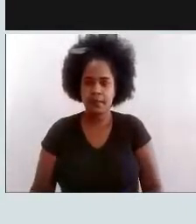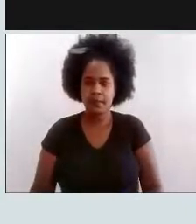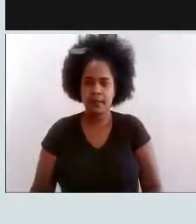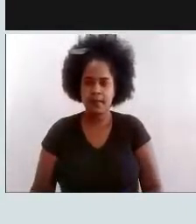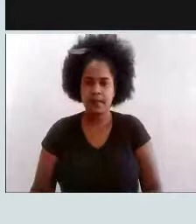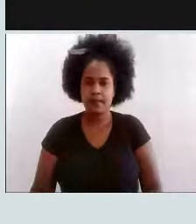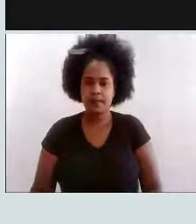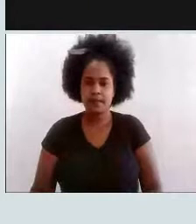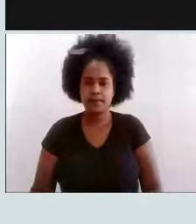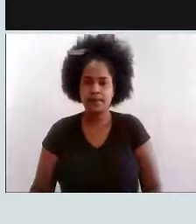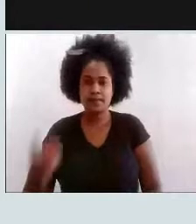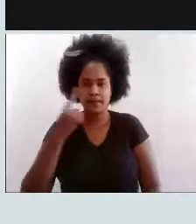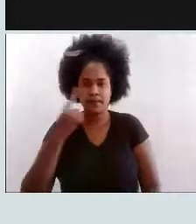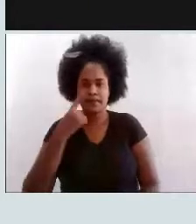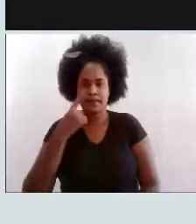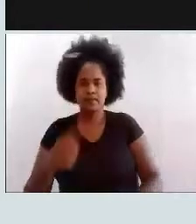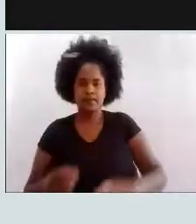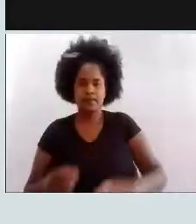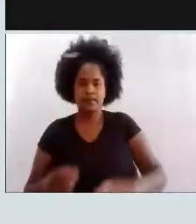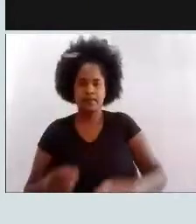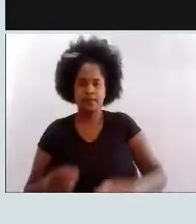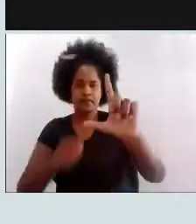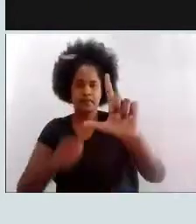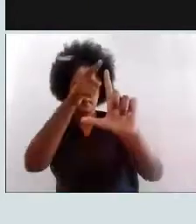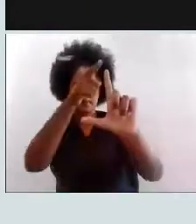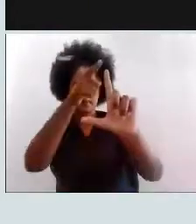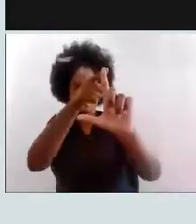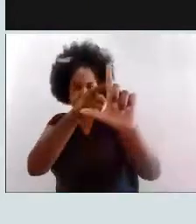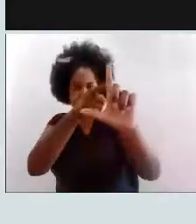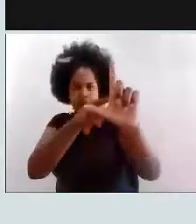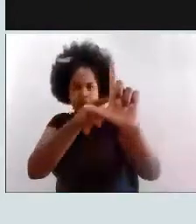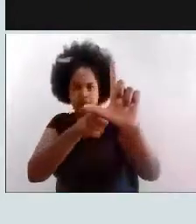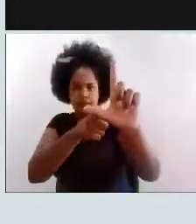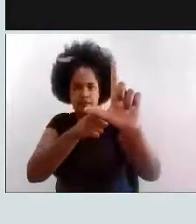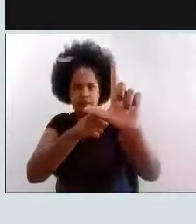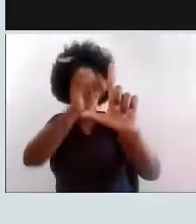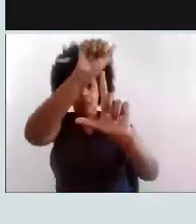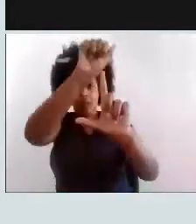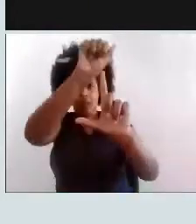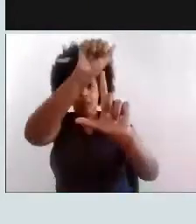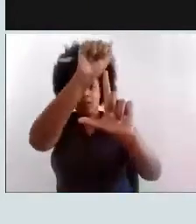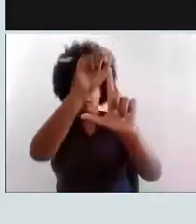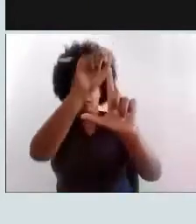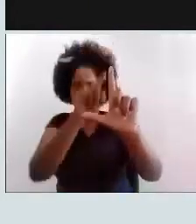Pronto. Esses dois são